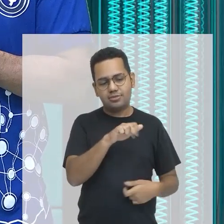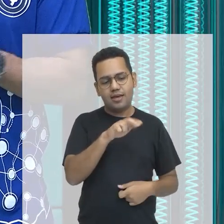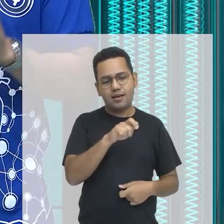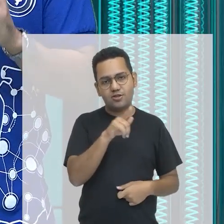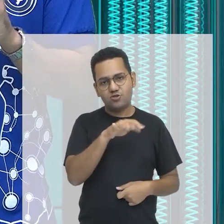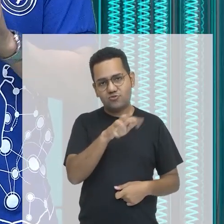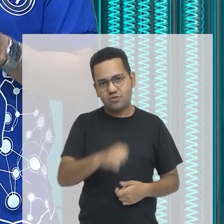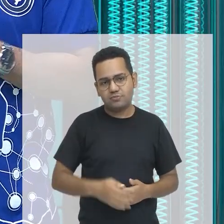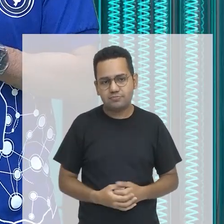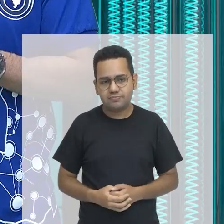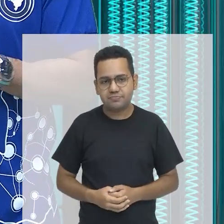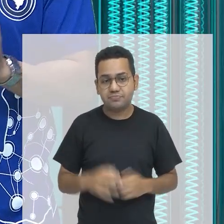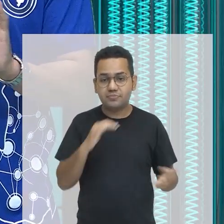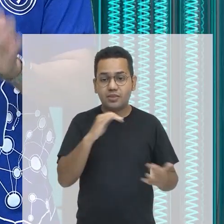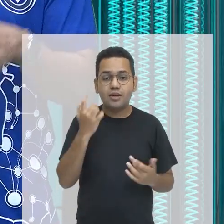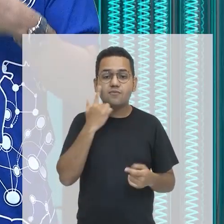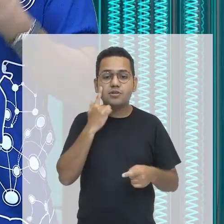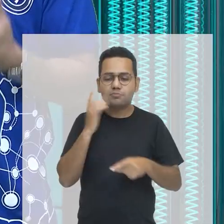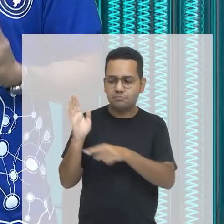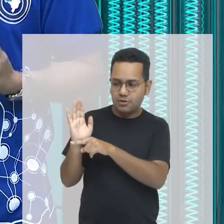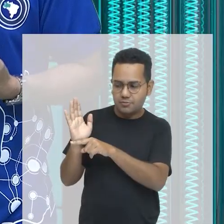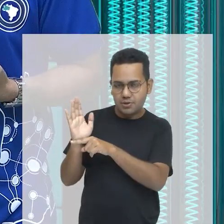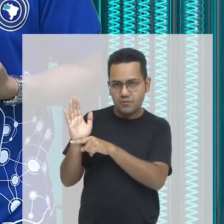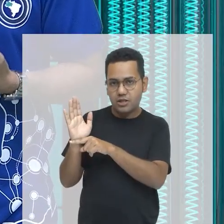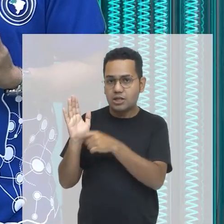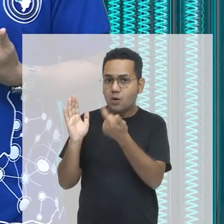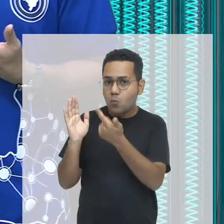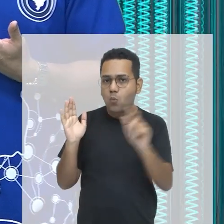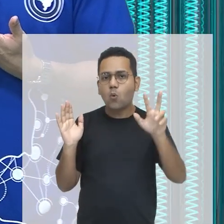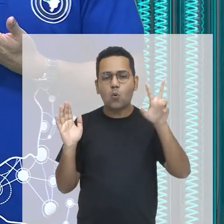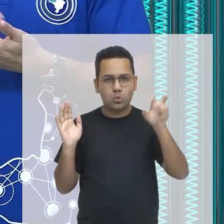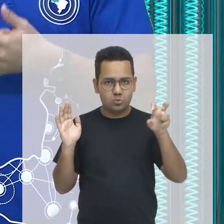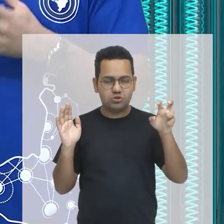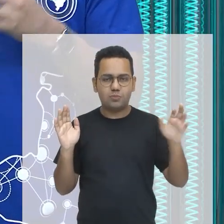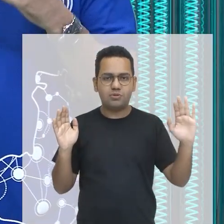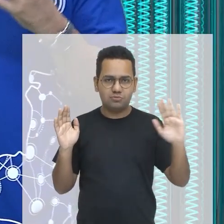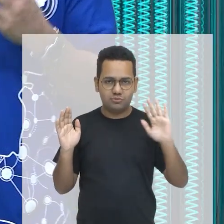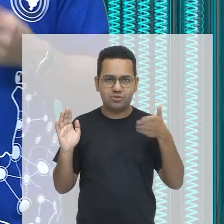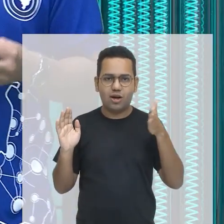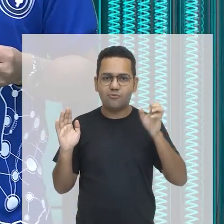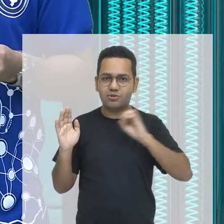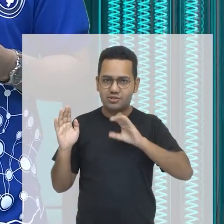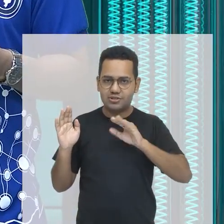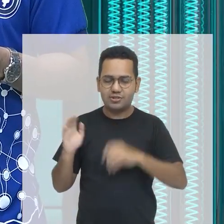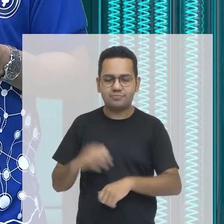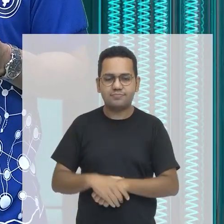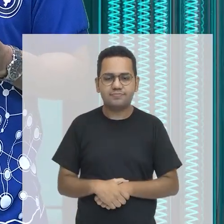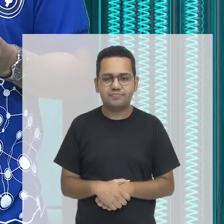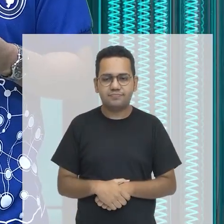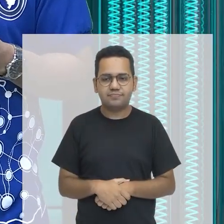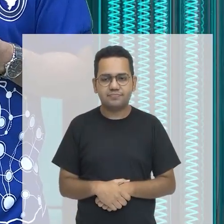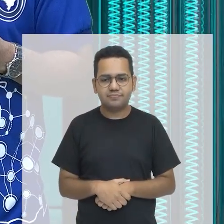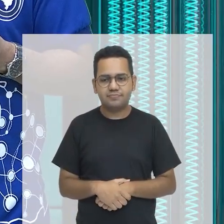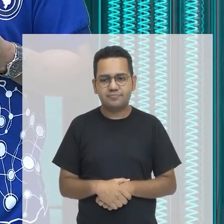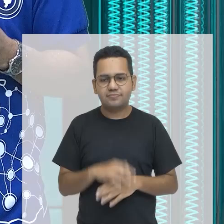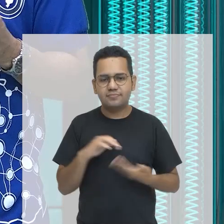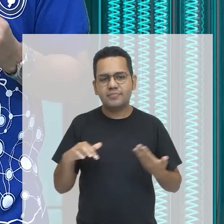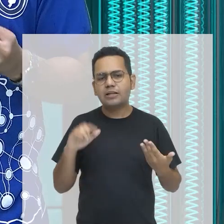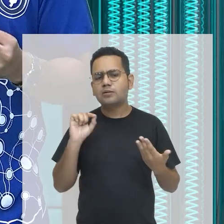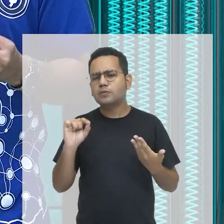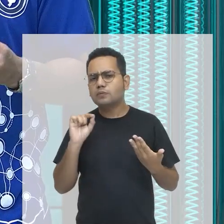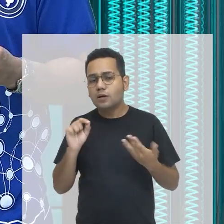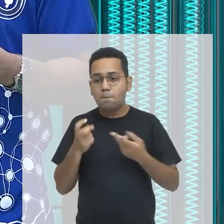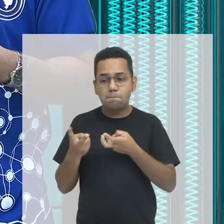mostrar uma pequena animação para vocês que vai tratar de um outro tema que nós também vimos aí, que são as táticas, né, que